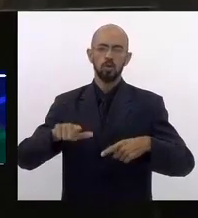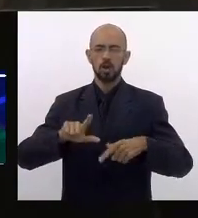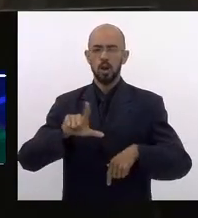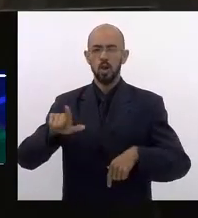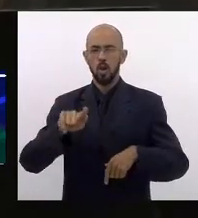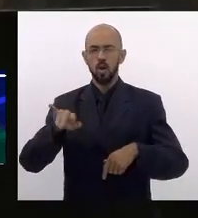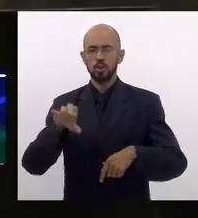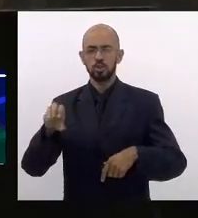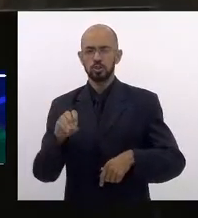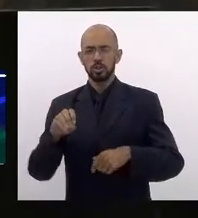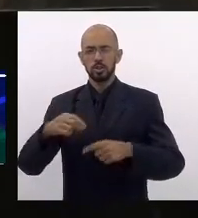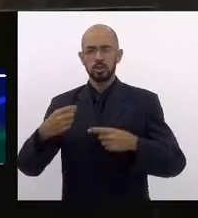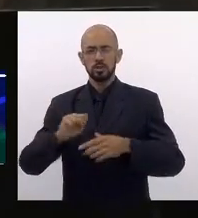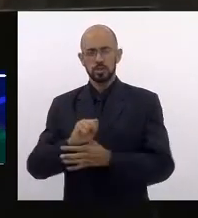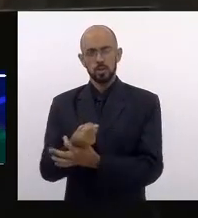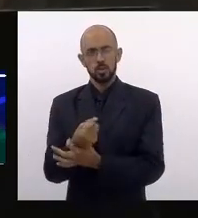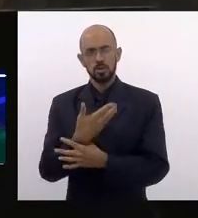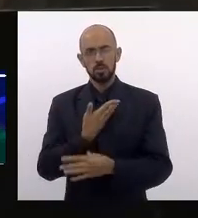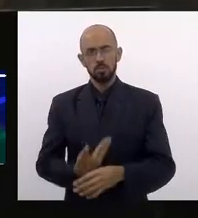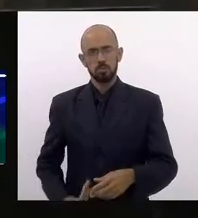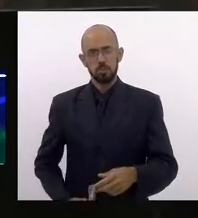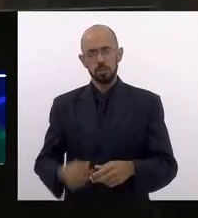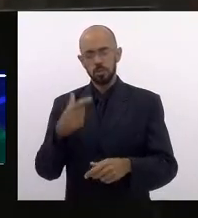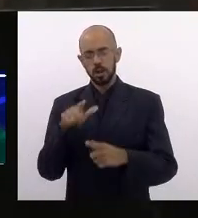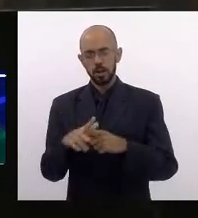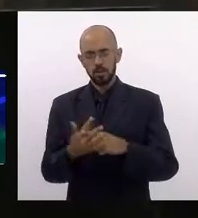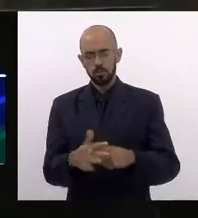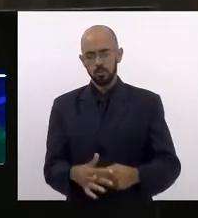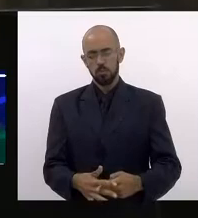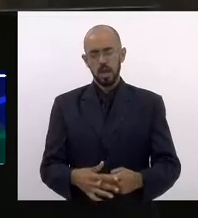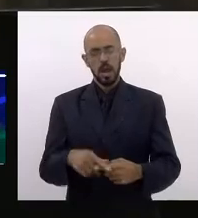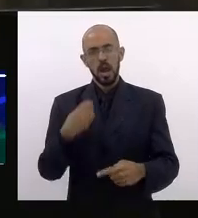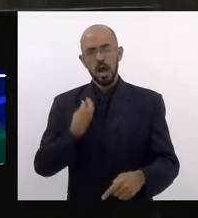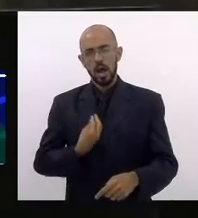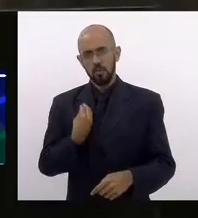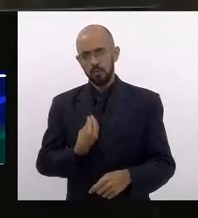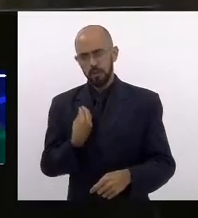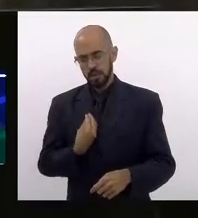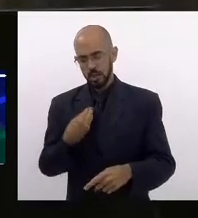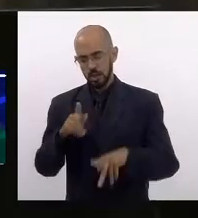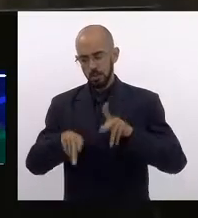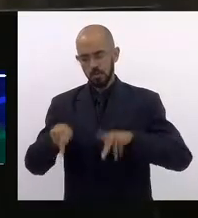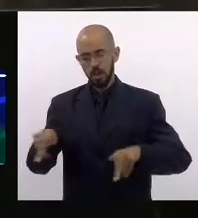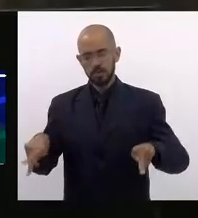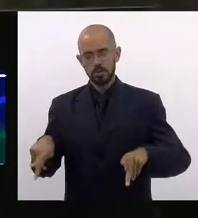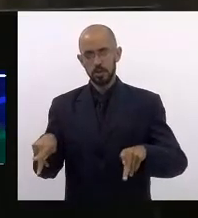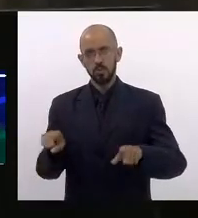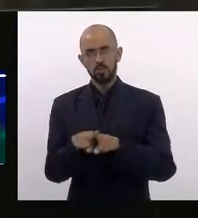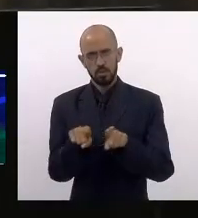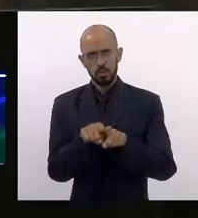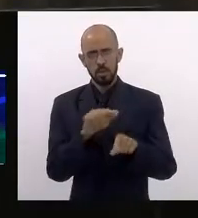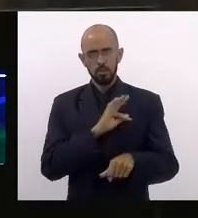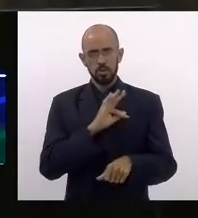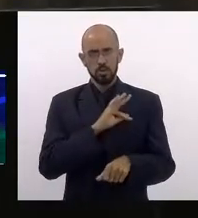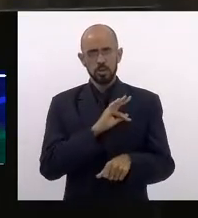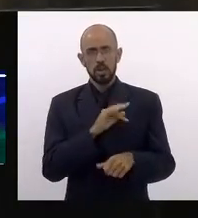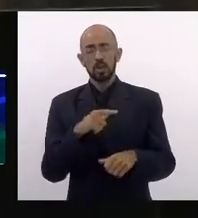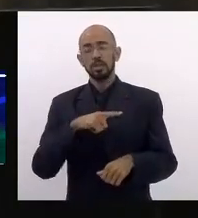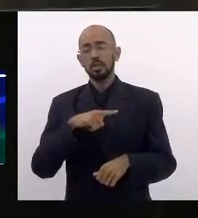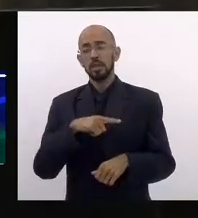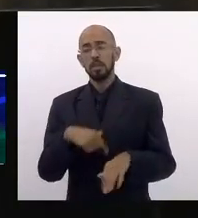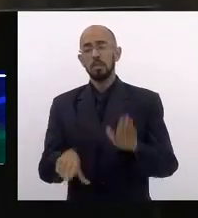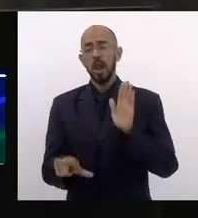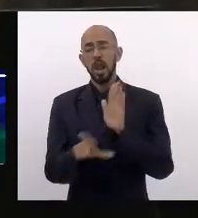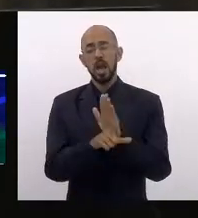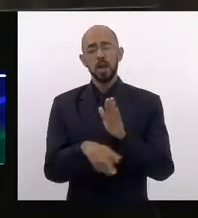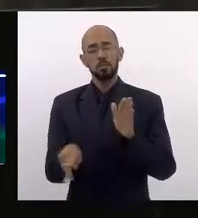respaldar a vida da população e a vida também dos agentes de segurança pública. Não é à toa, tem um projeto de lei que hoje é lei no